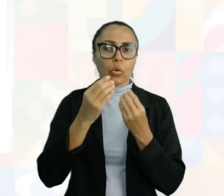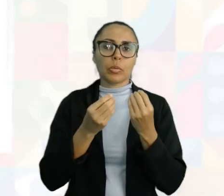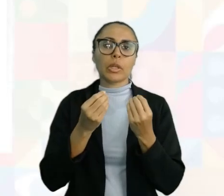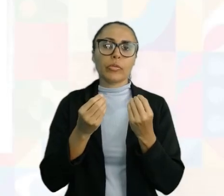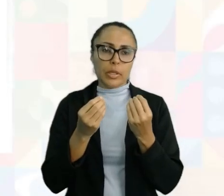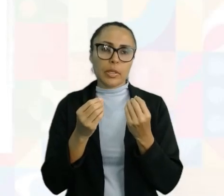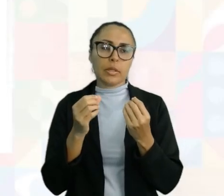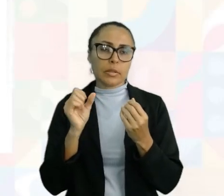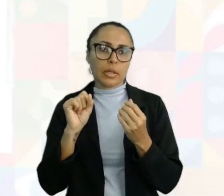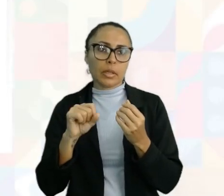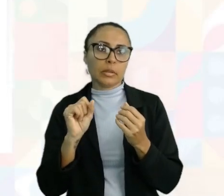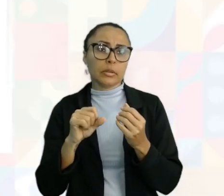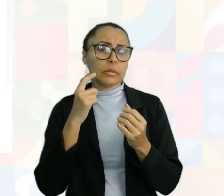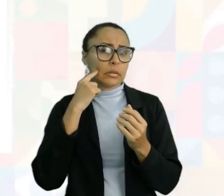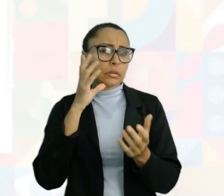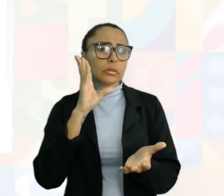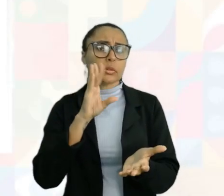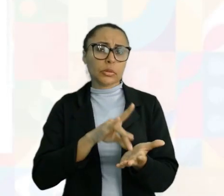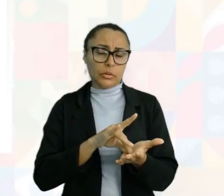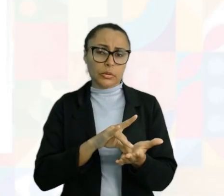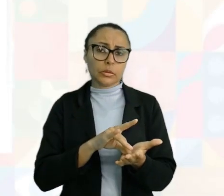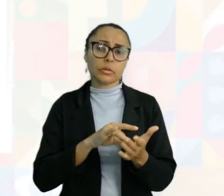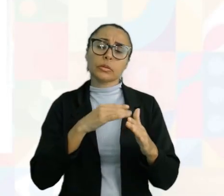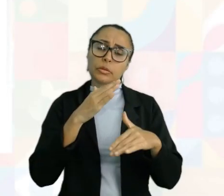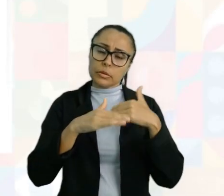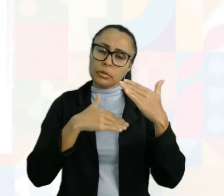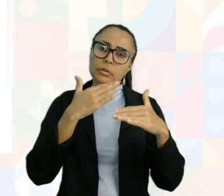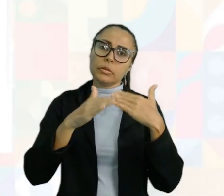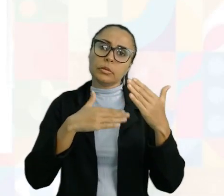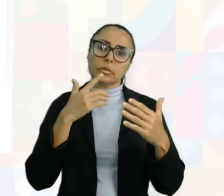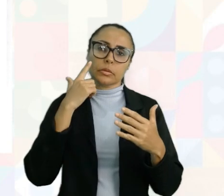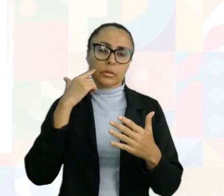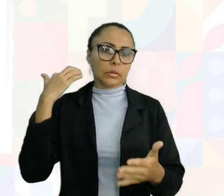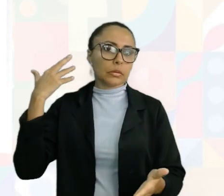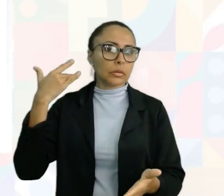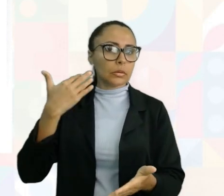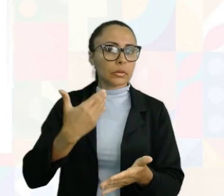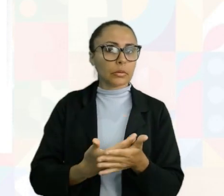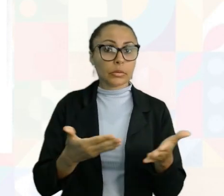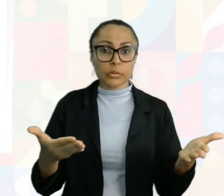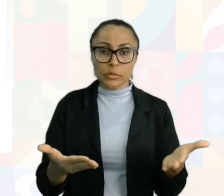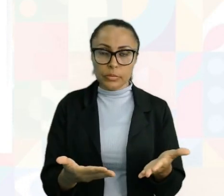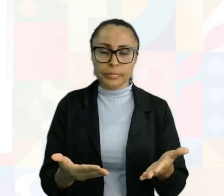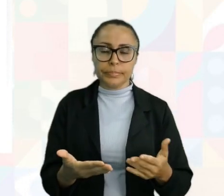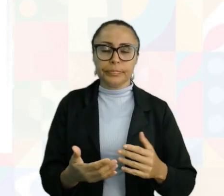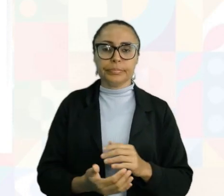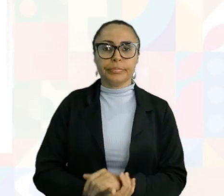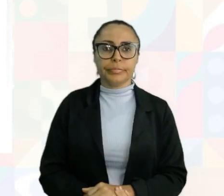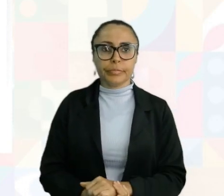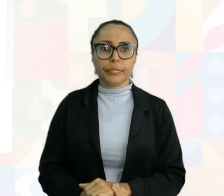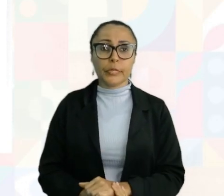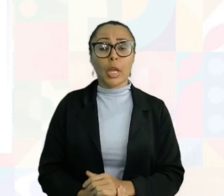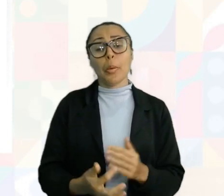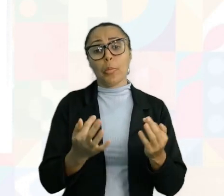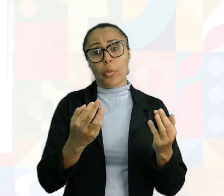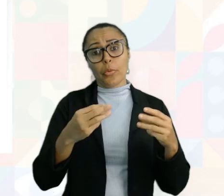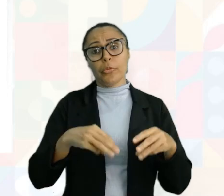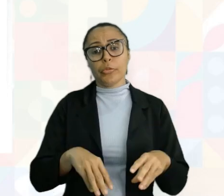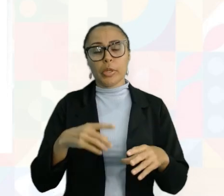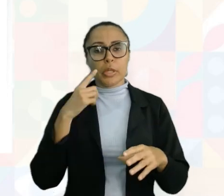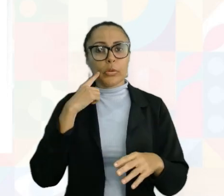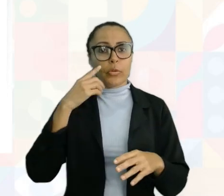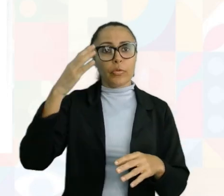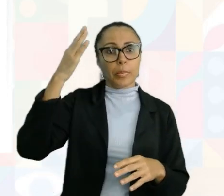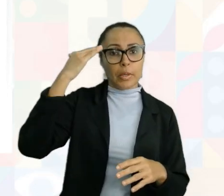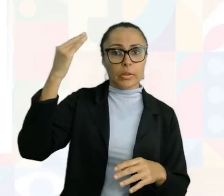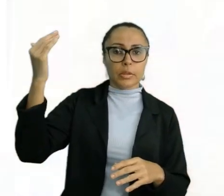cúpula, que foi efetivamente construída e está lá até hoje, né? E por fim, um quadro, né, do famosíssimo